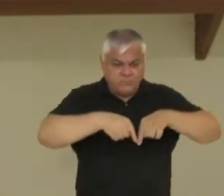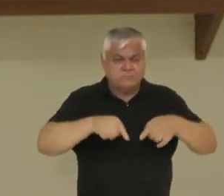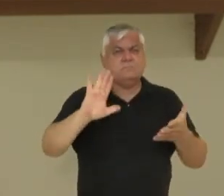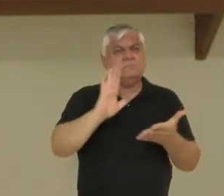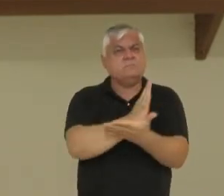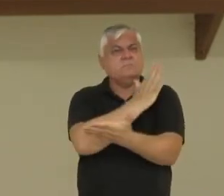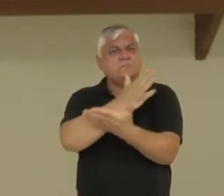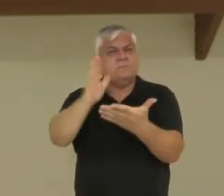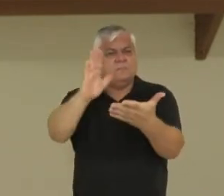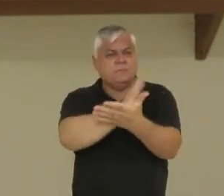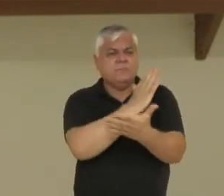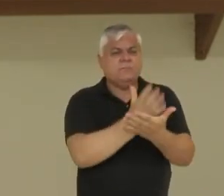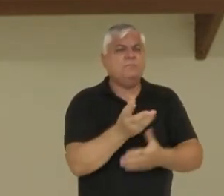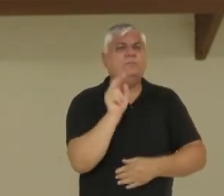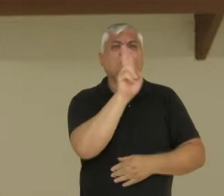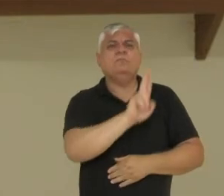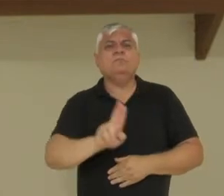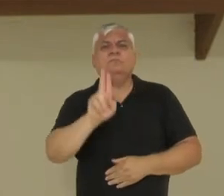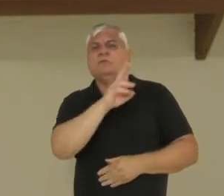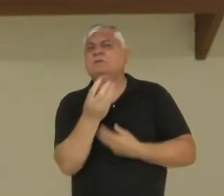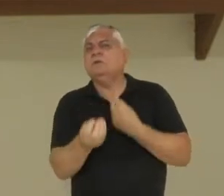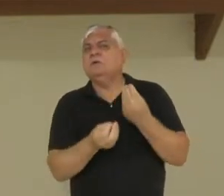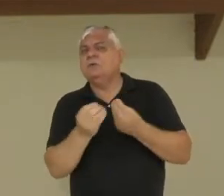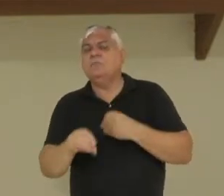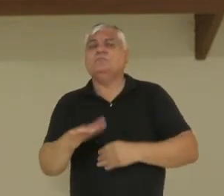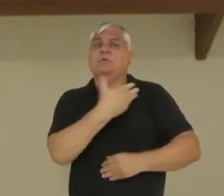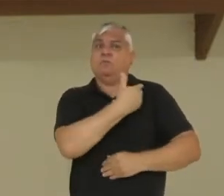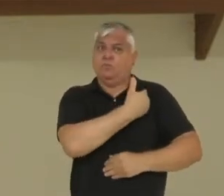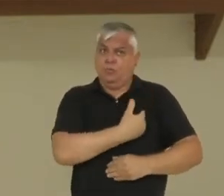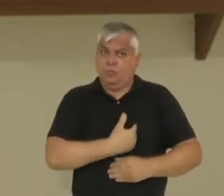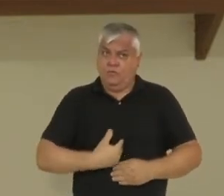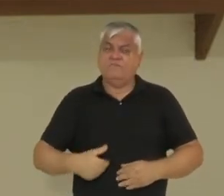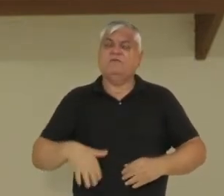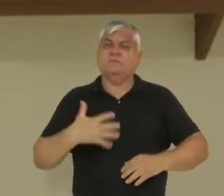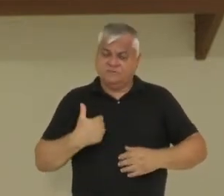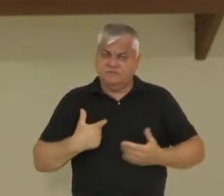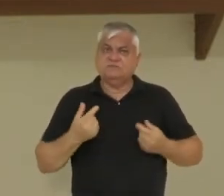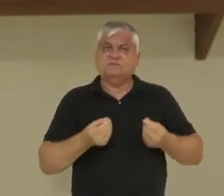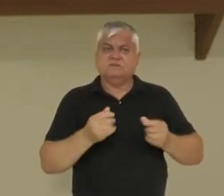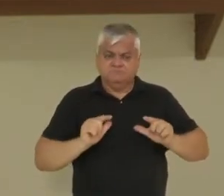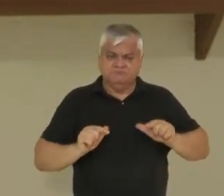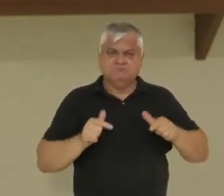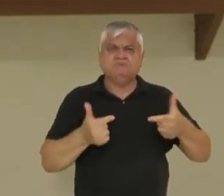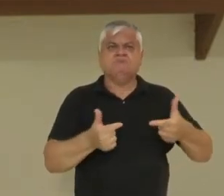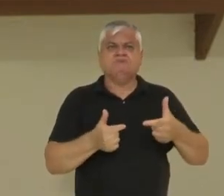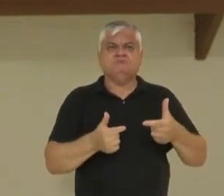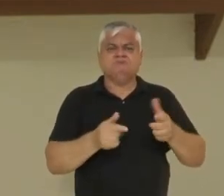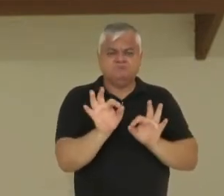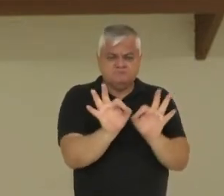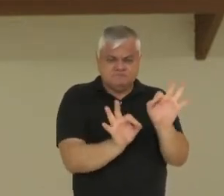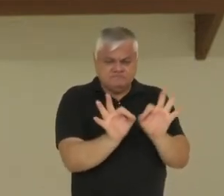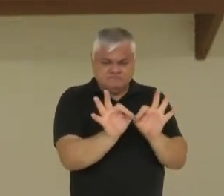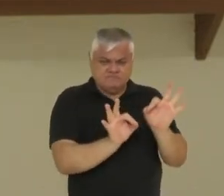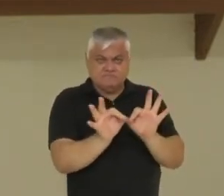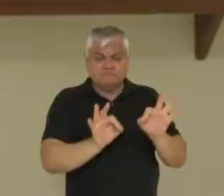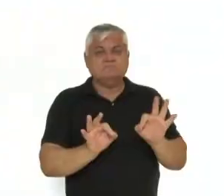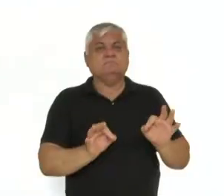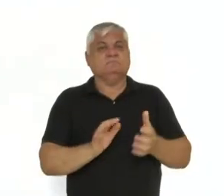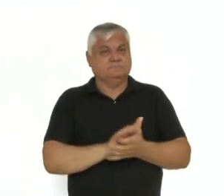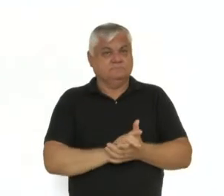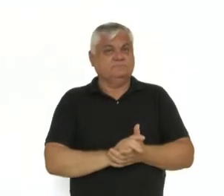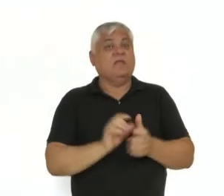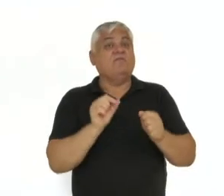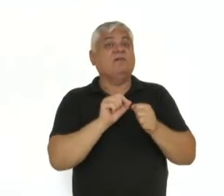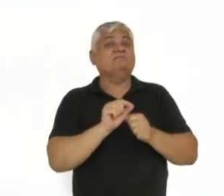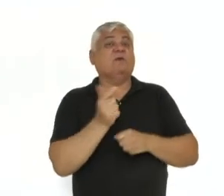elas estão sendo utilizadas e o governo deveria se manifestar no sentido de uma reestruturação nessa divisão de terras.